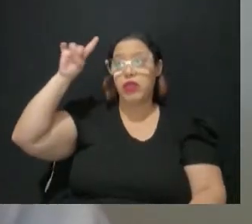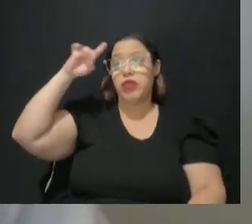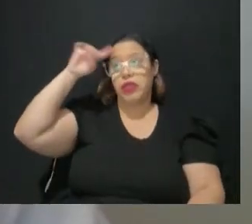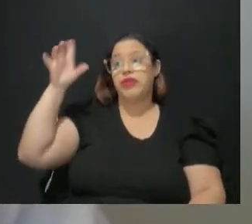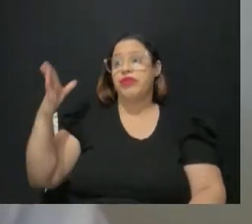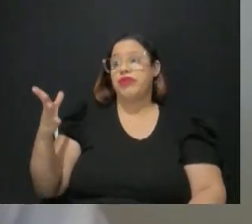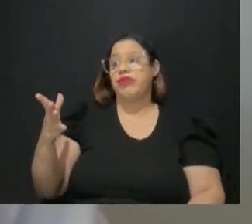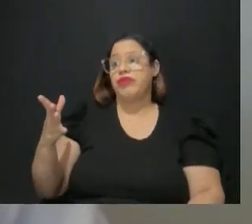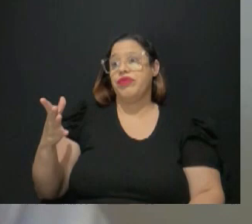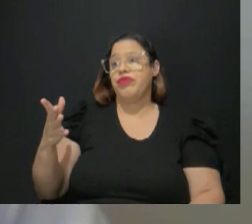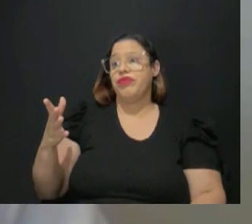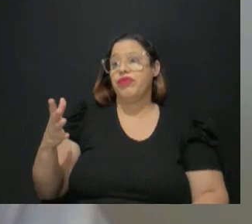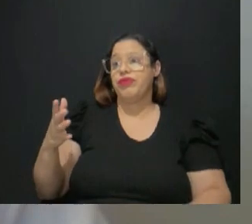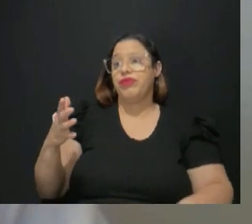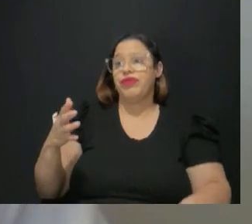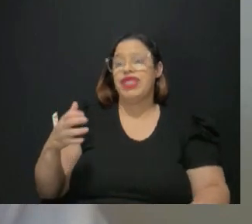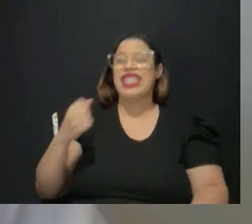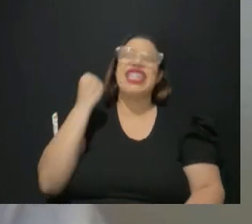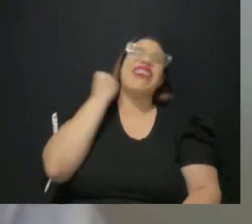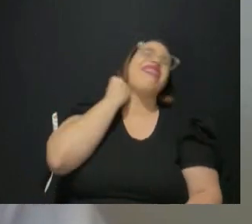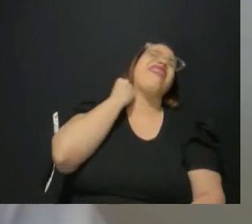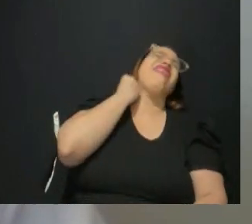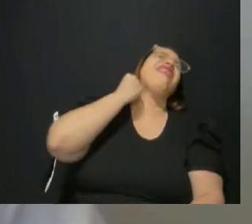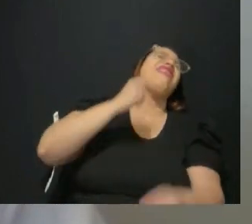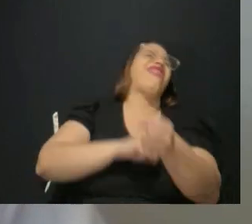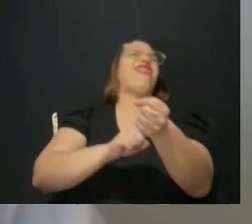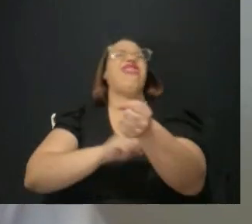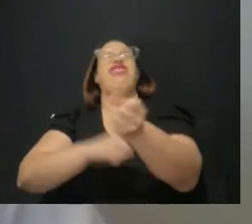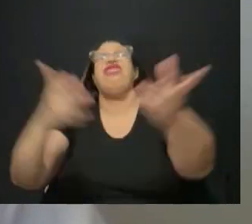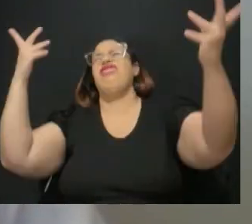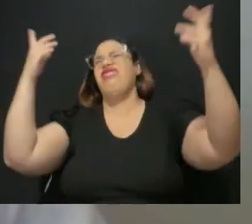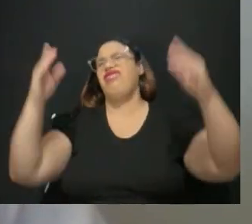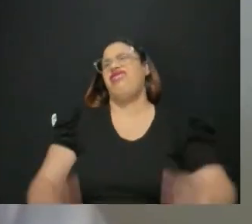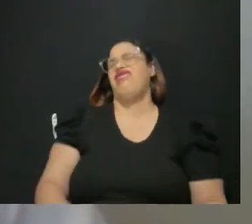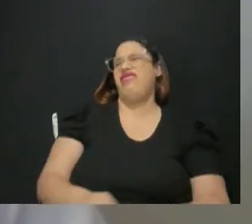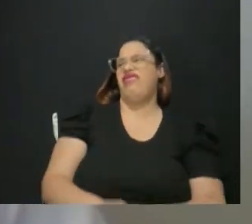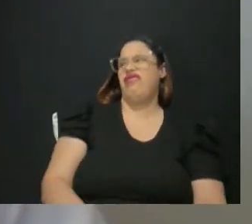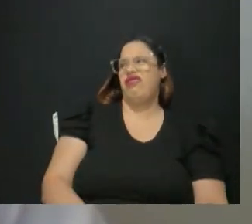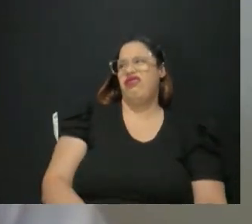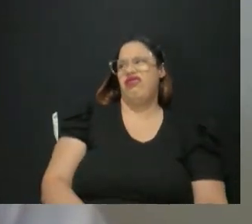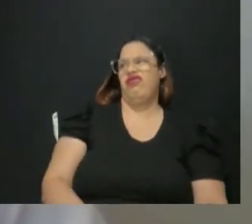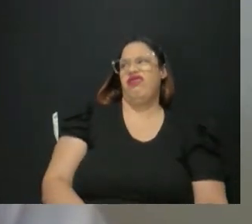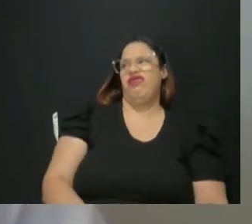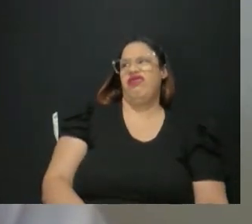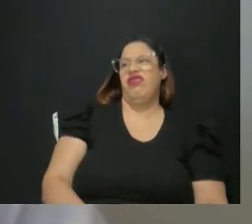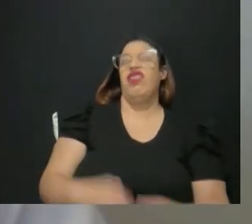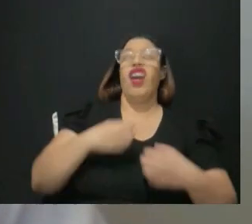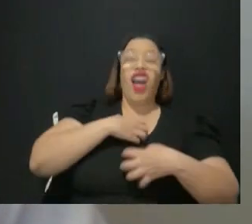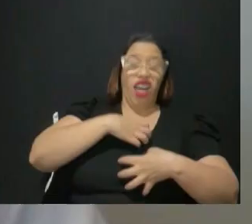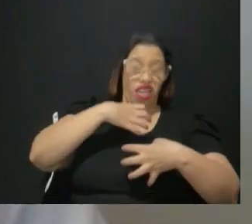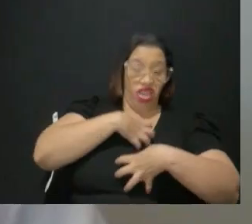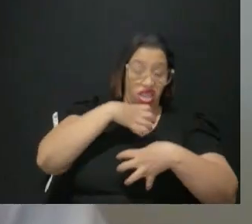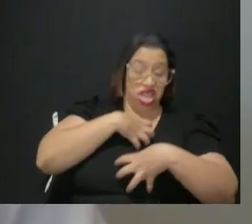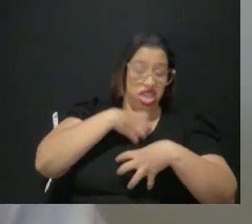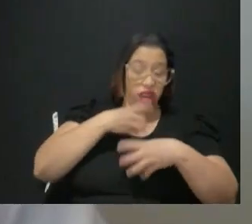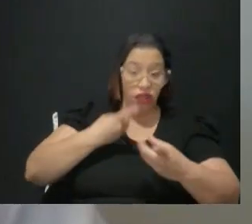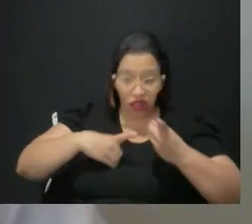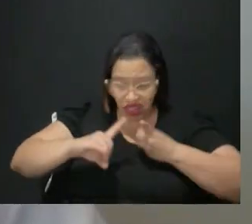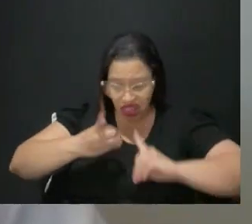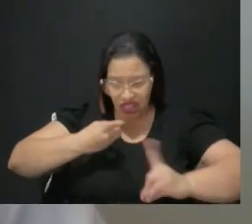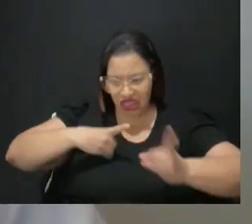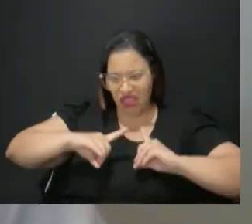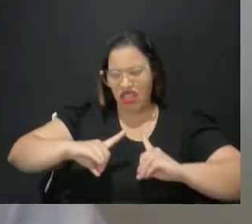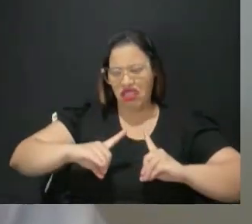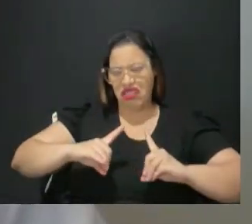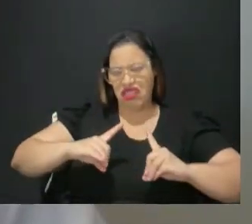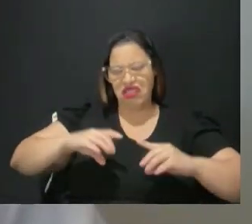né, hoje em dia a gente cada vez está mais estressado, a população cada vez mais tem ansiedade, tem depressão, isso